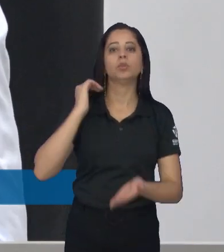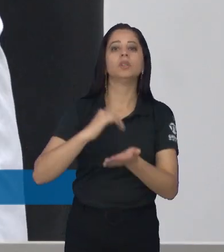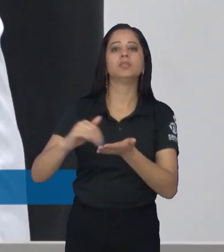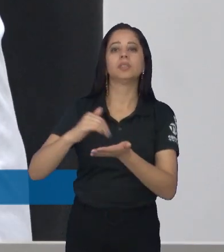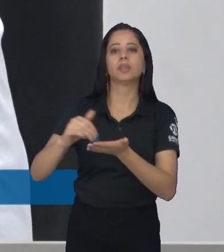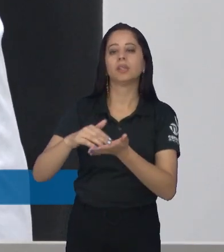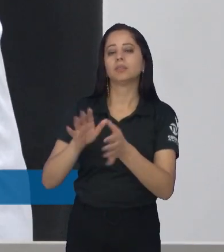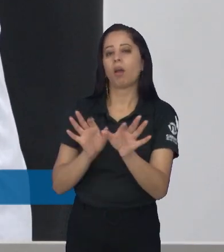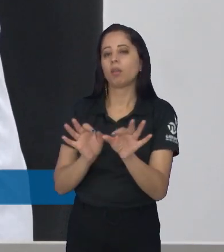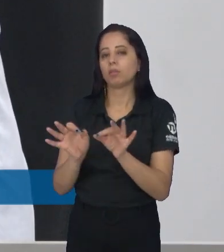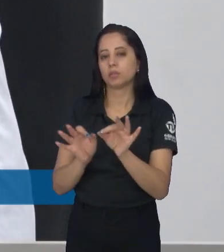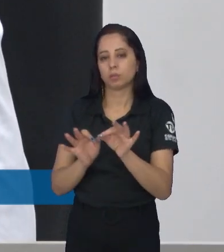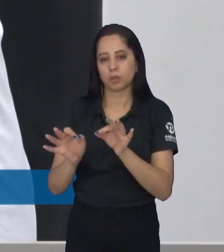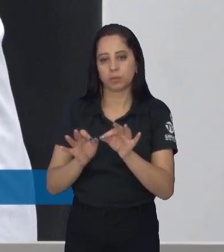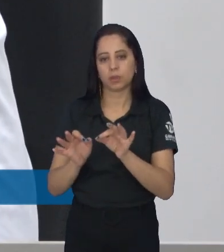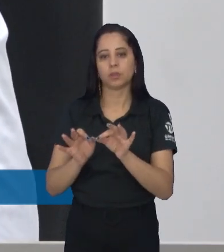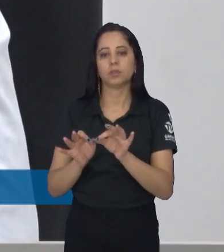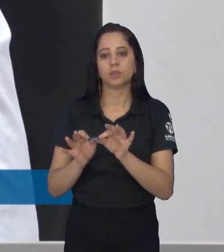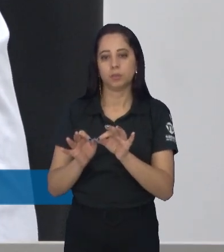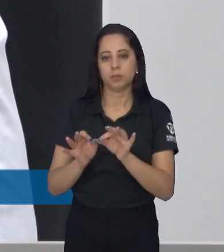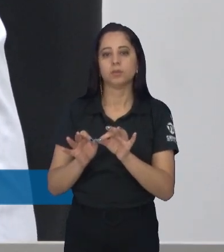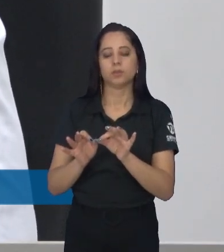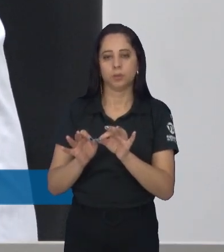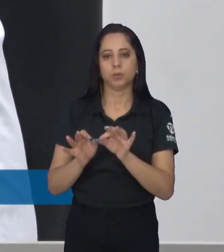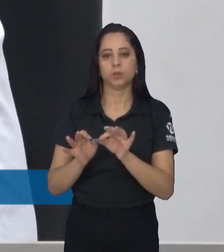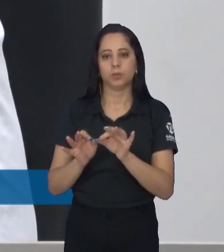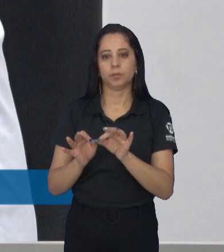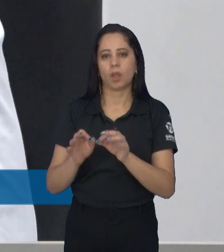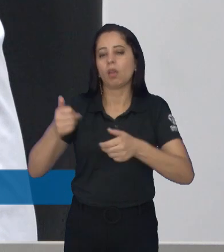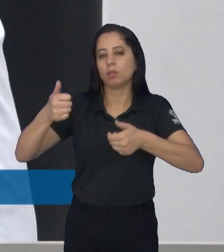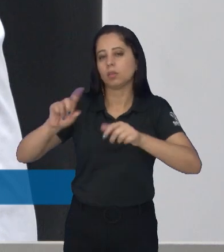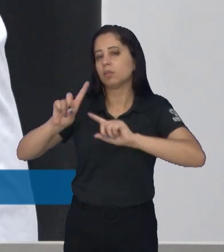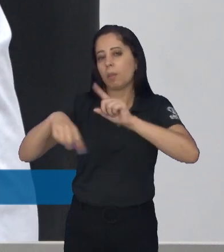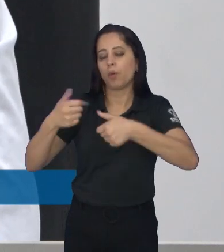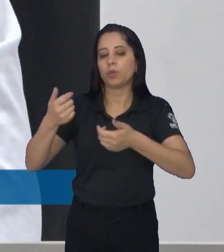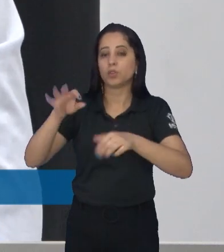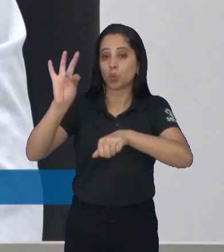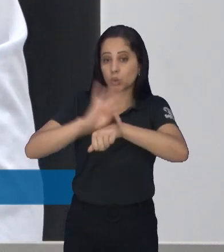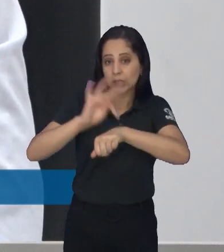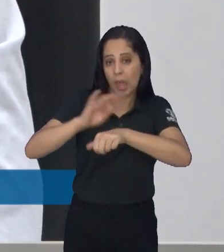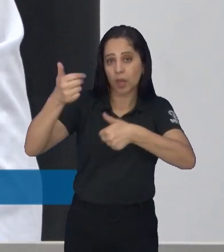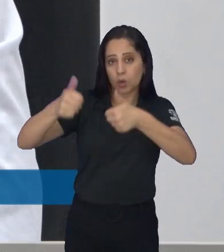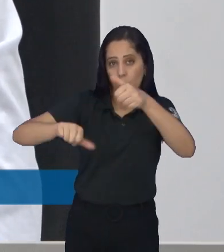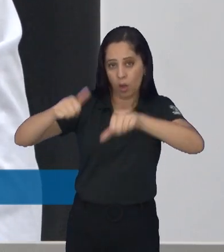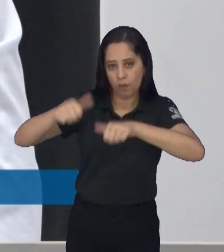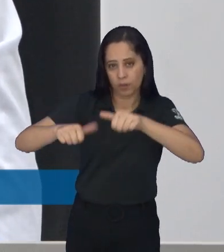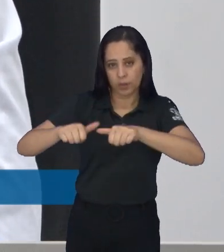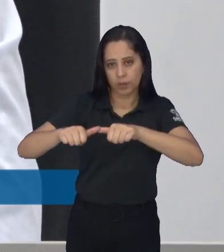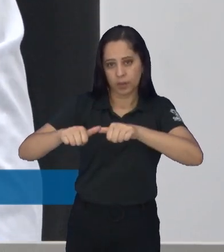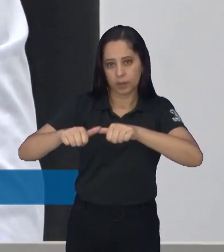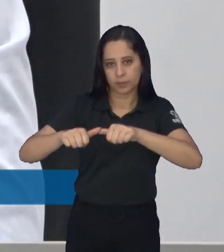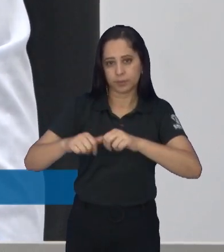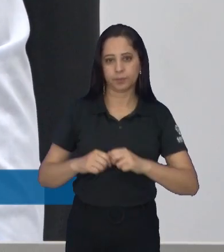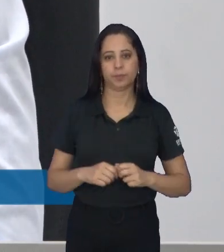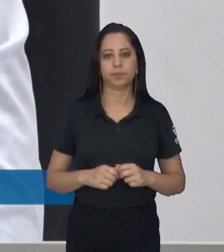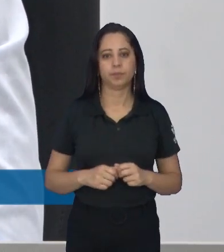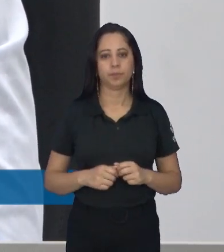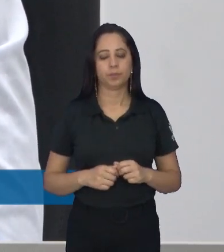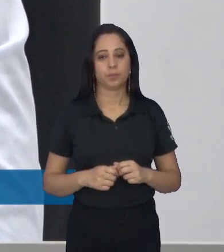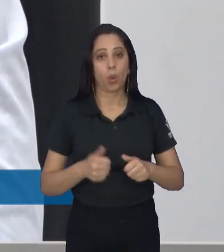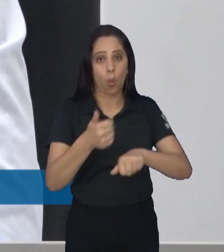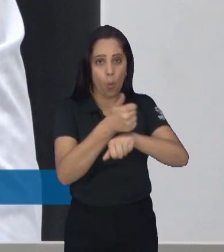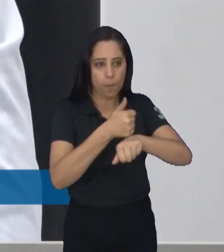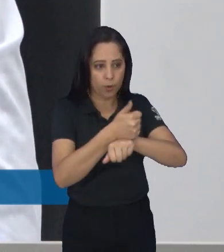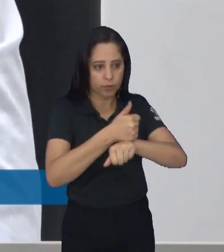do urbanista sustentabilidade a fim de receberem uma avaliação técnica feita essa avaliação eles